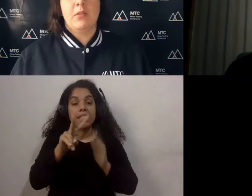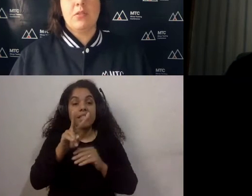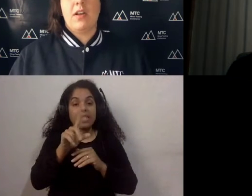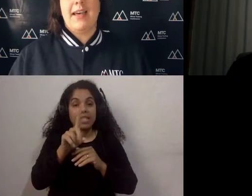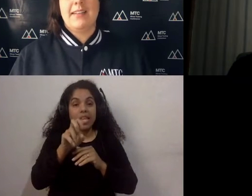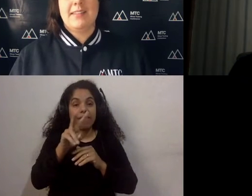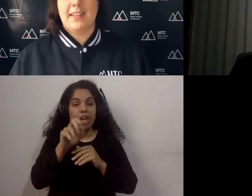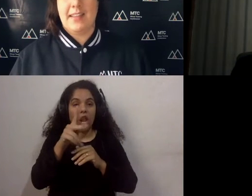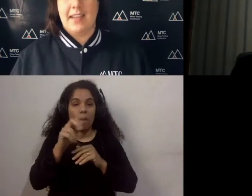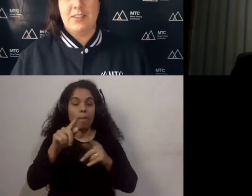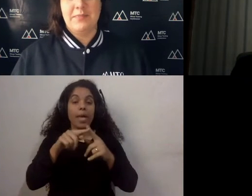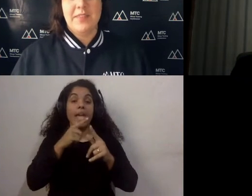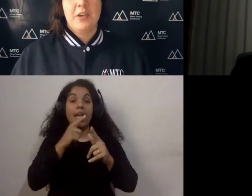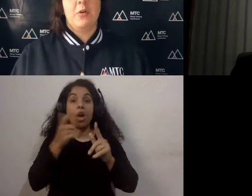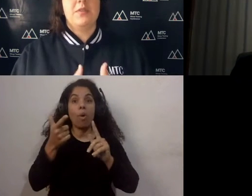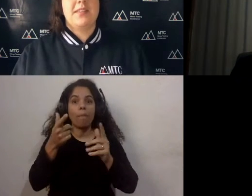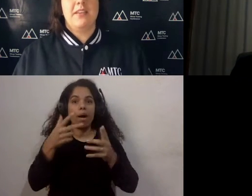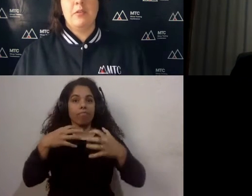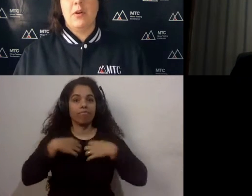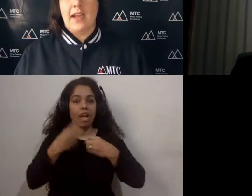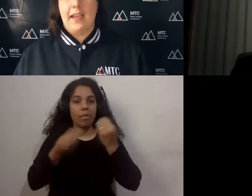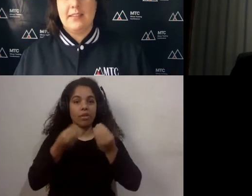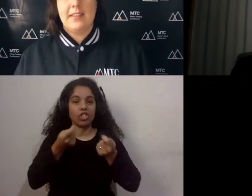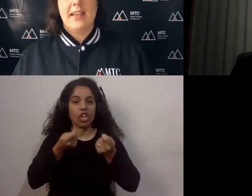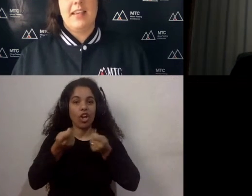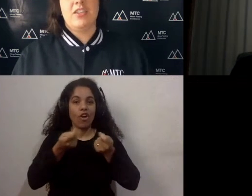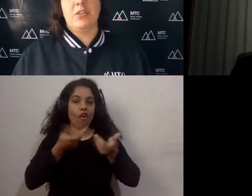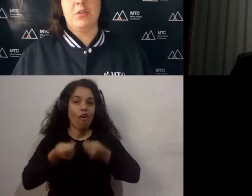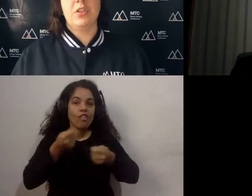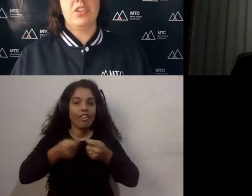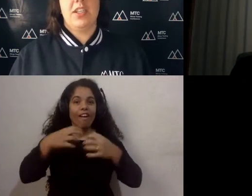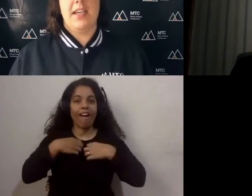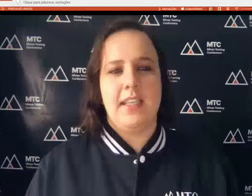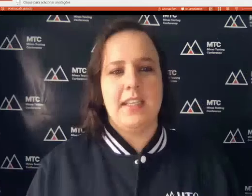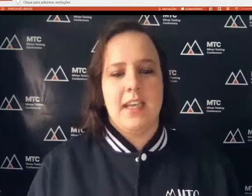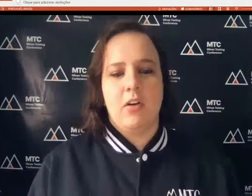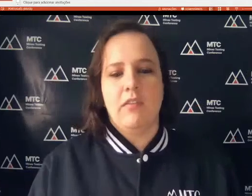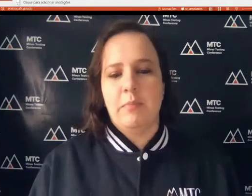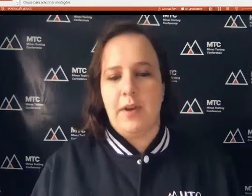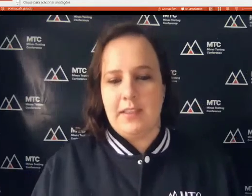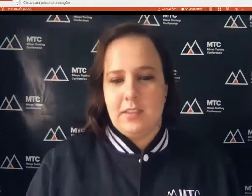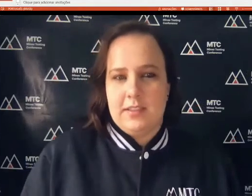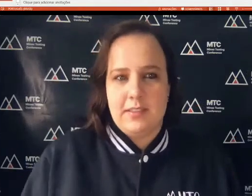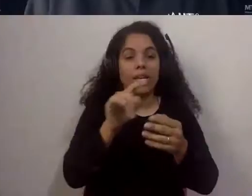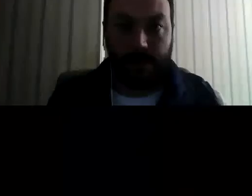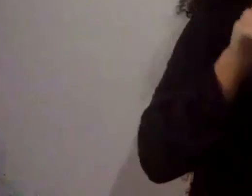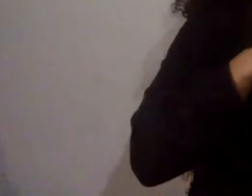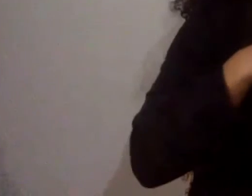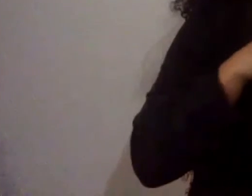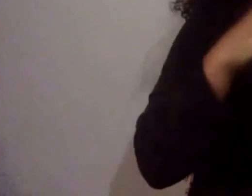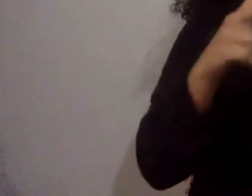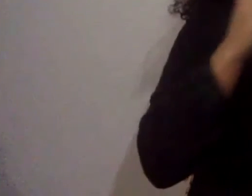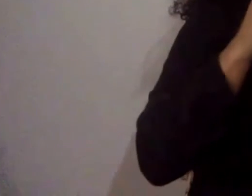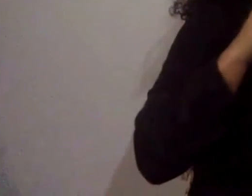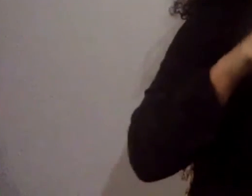para controlar a ansiedade, com Estevão Moraes, que é diretor de engenharia na GovPredict.